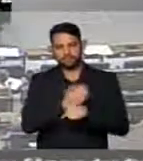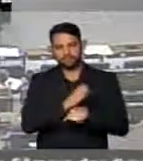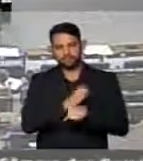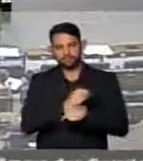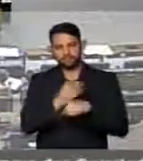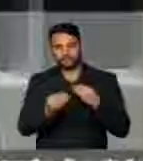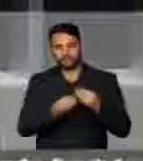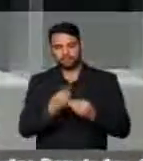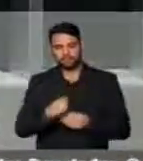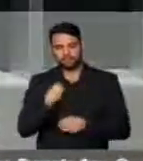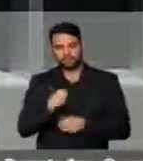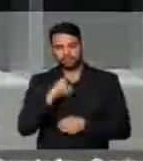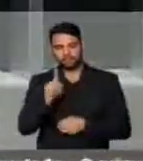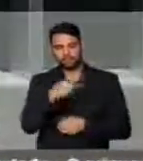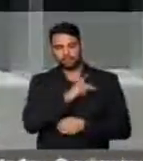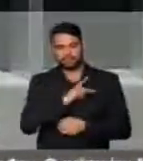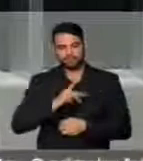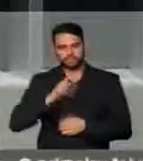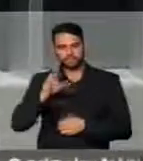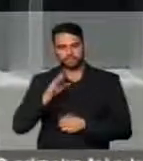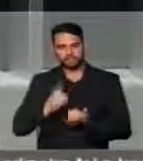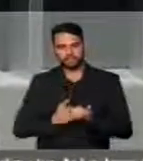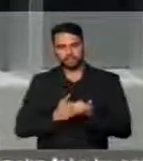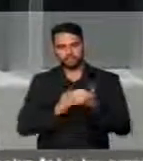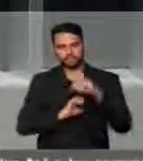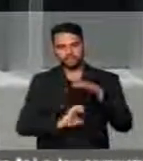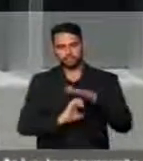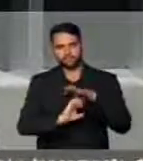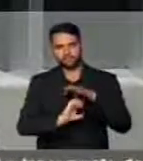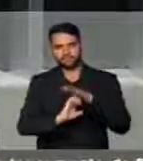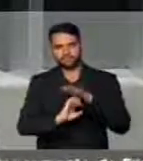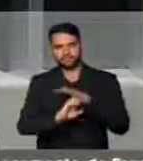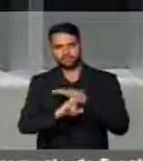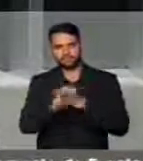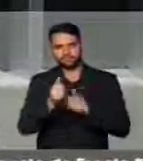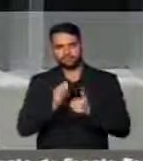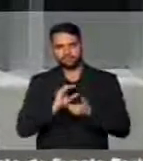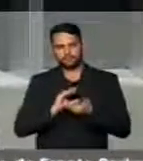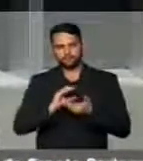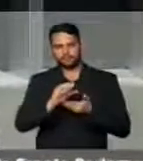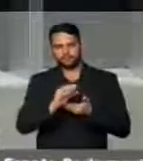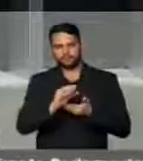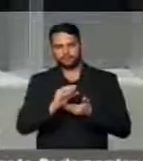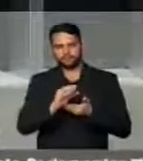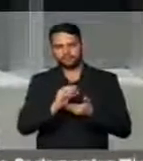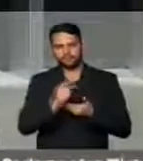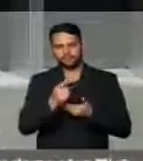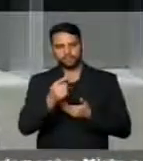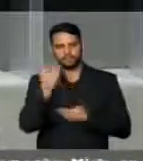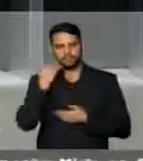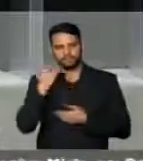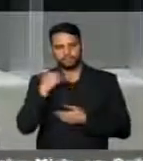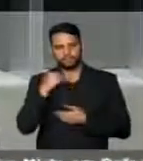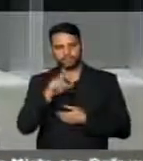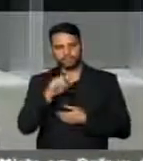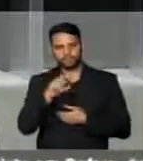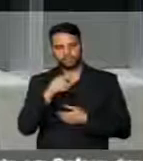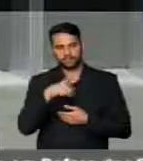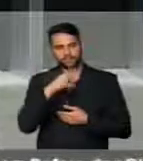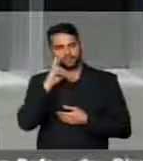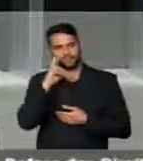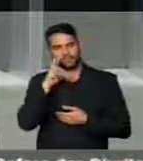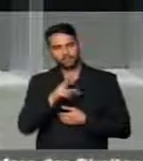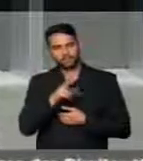mesma forma que o ex-presidente Lula favoreceu as empresas que foram beneficiadas com recursos do BNDES. Eu fico aqui